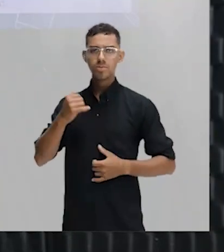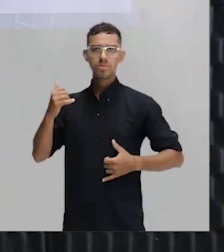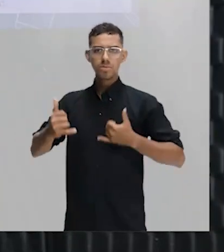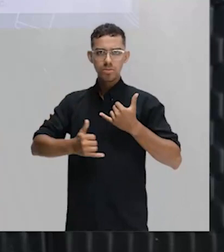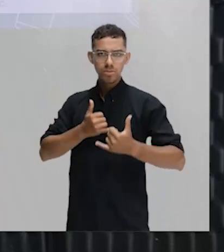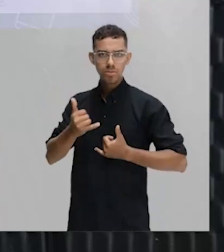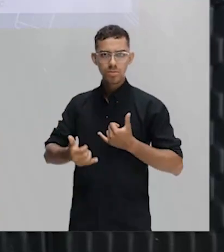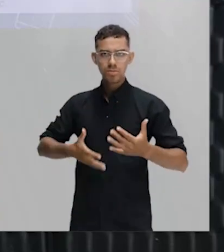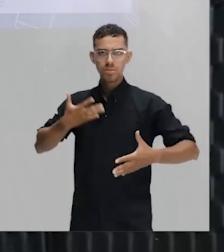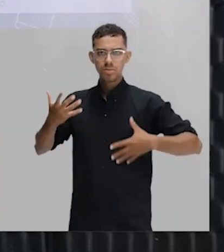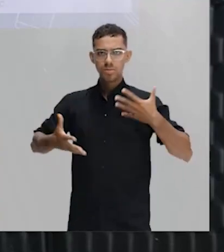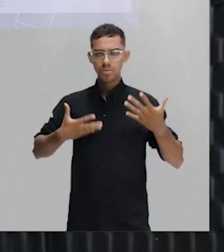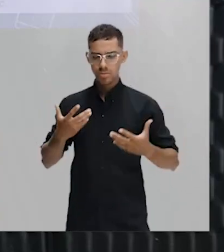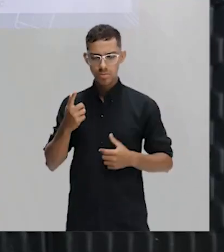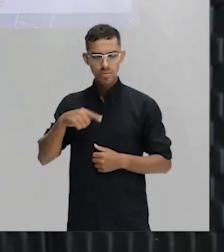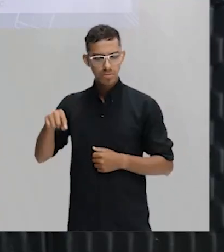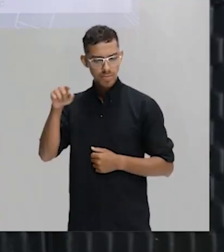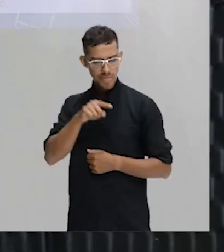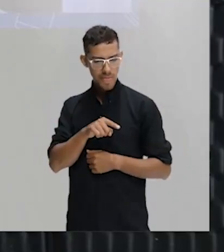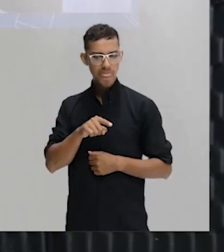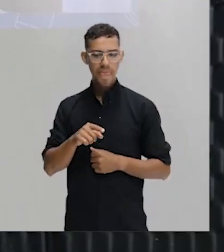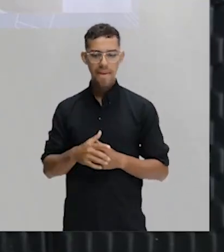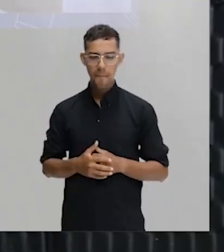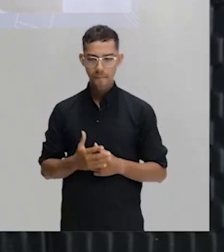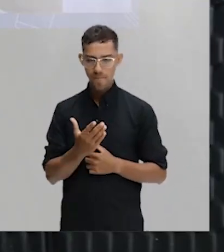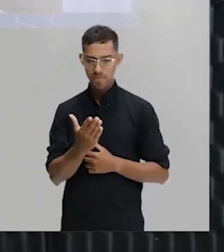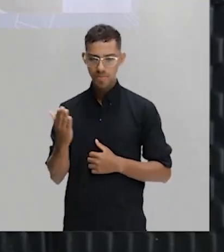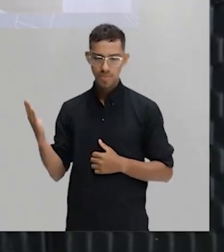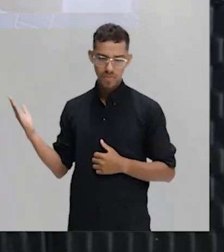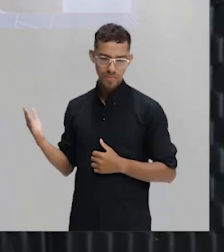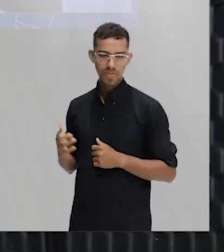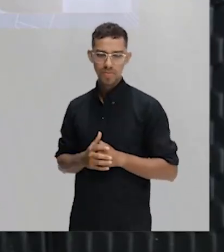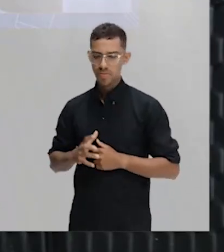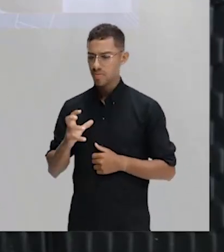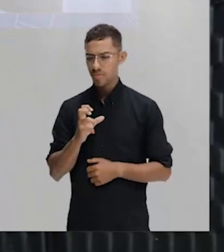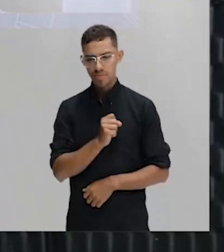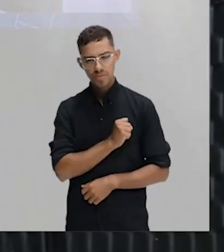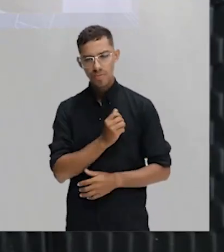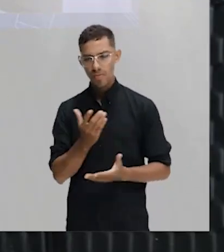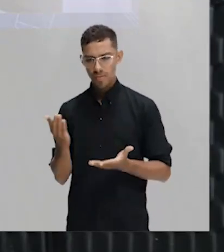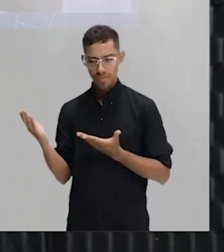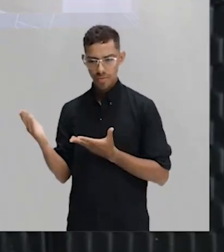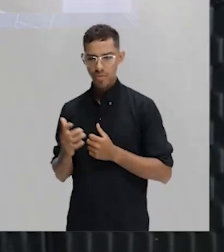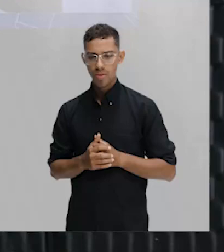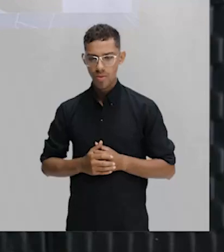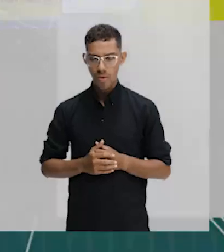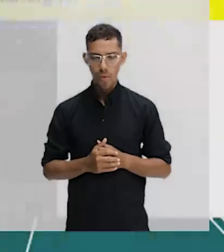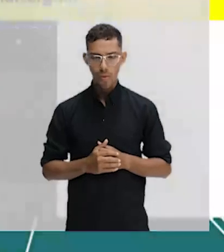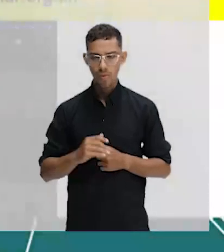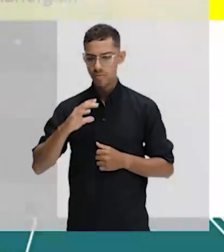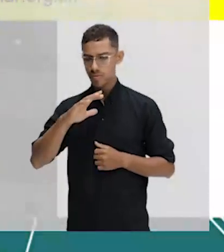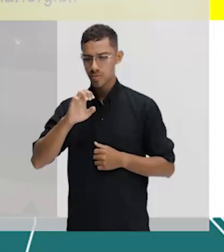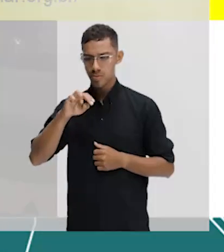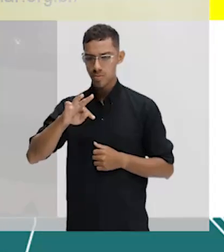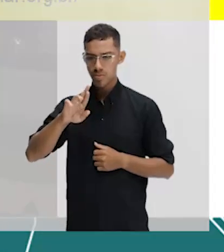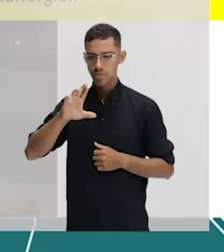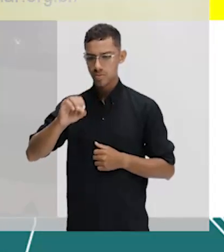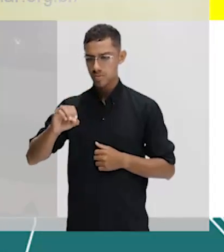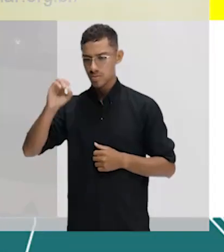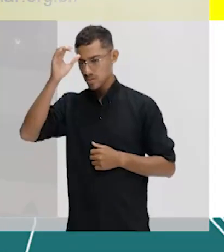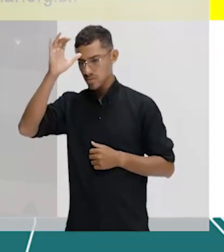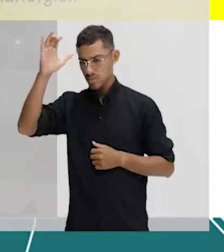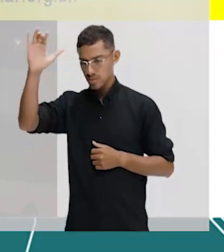de um que eu não coloquei, justamente para a gente poder começar a falar dele. Eu amo esse local. Chama-se Centro Cultural Dragão do Mar,